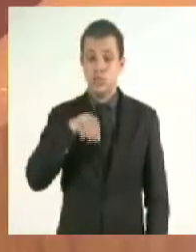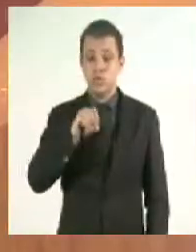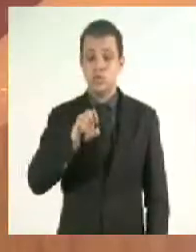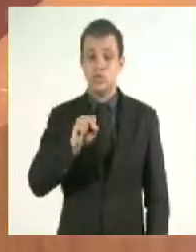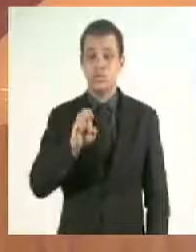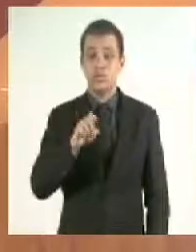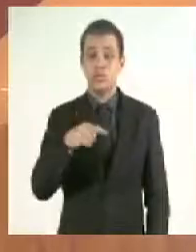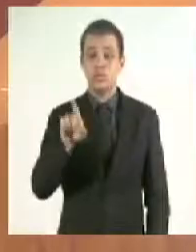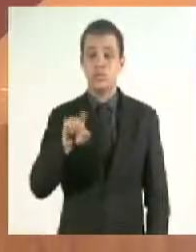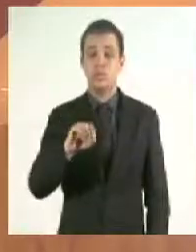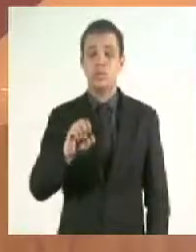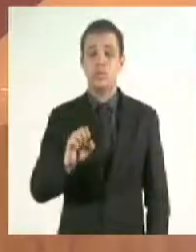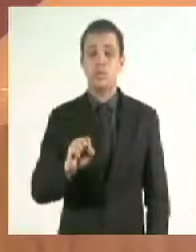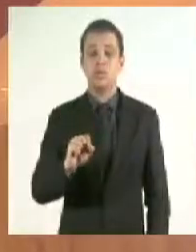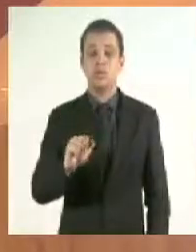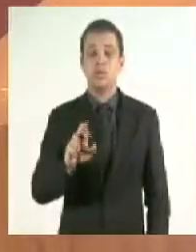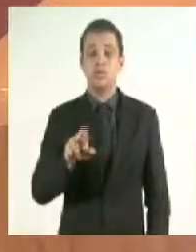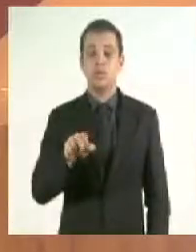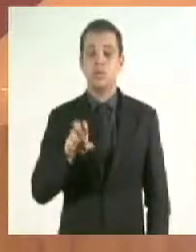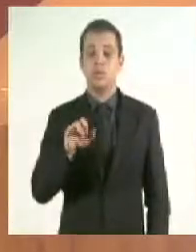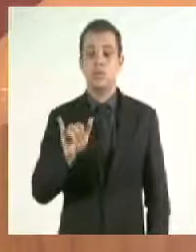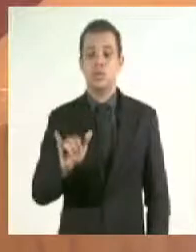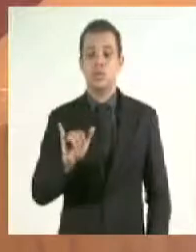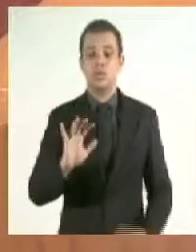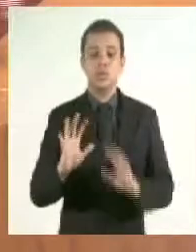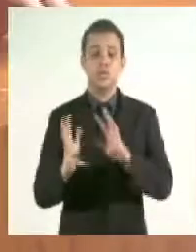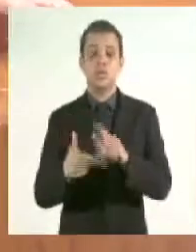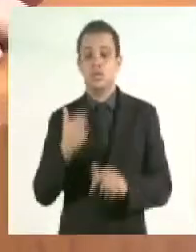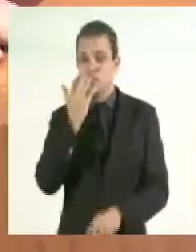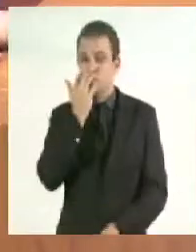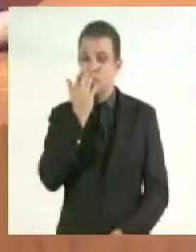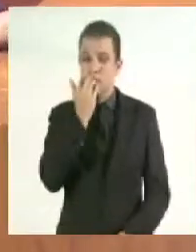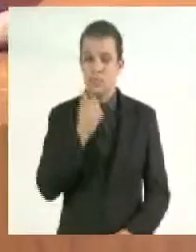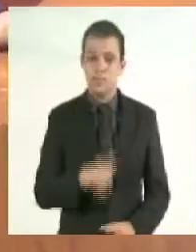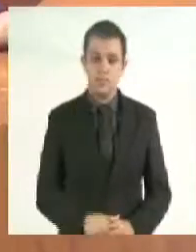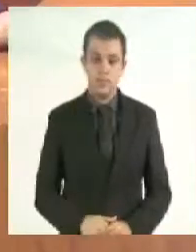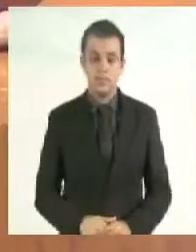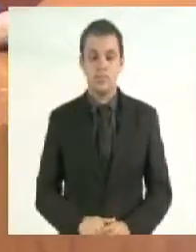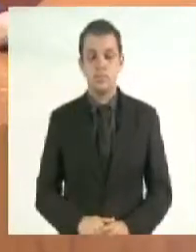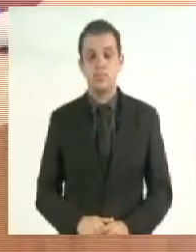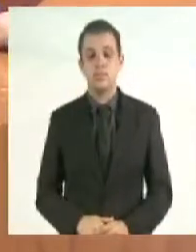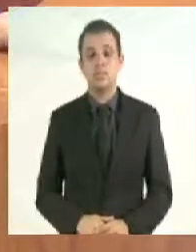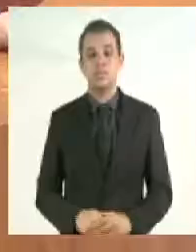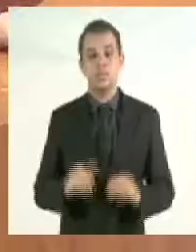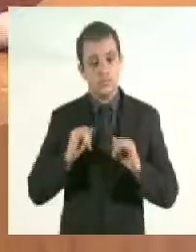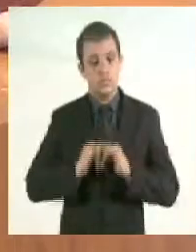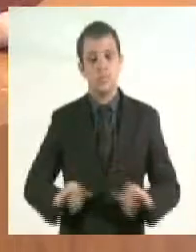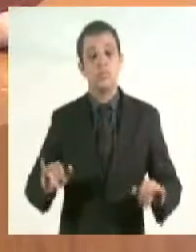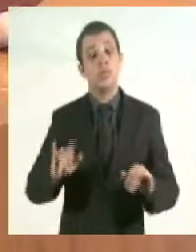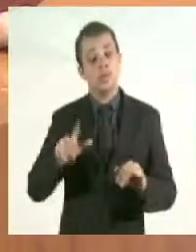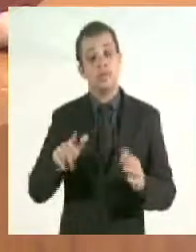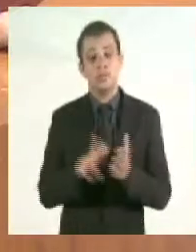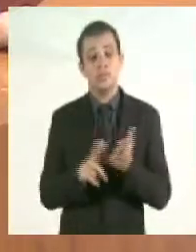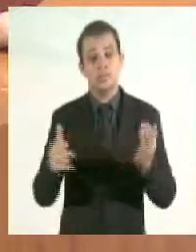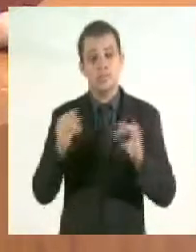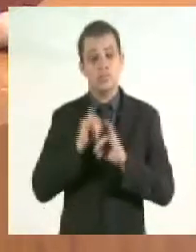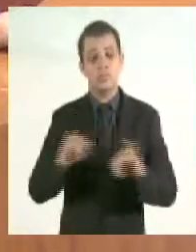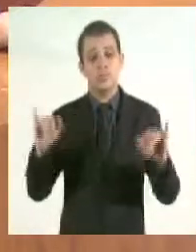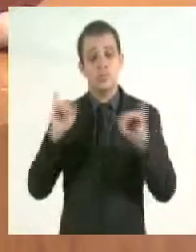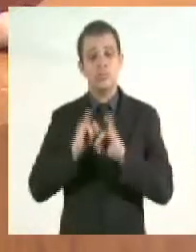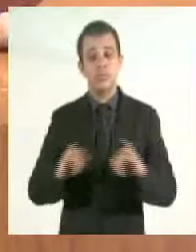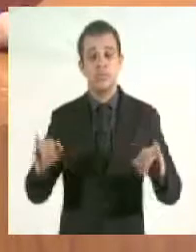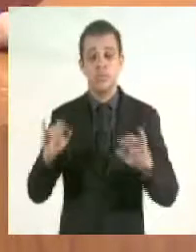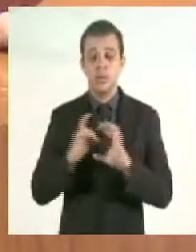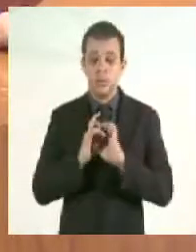sua família, porque faz parte da política, a imprensa livre. A imprensa livre está aí